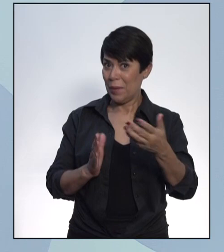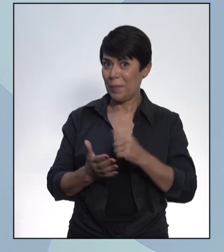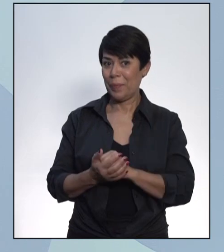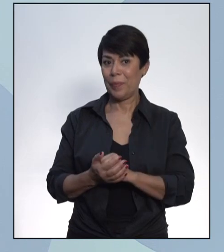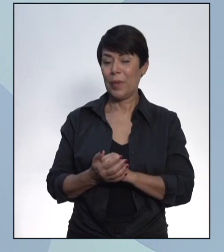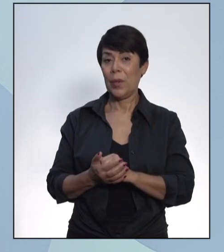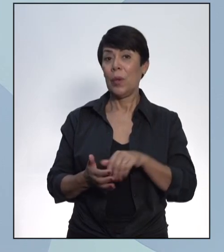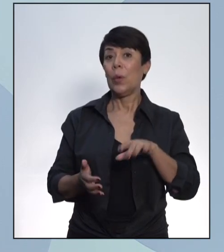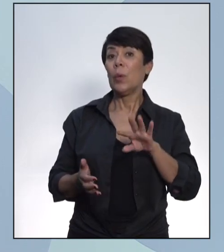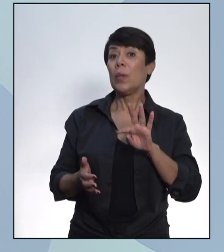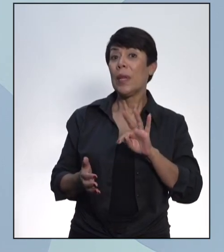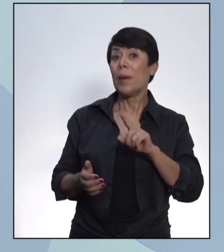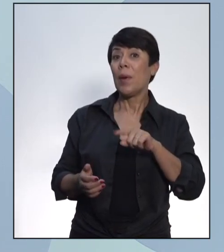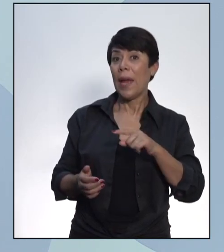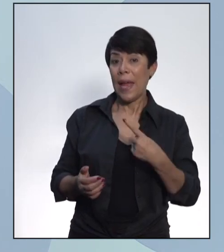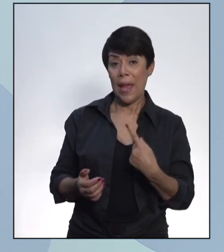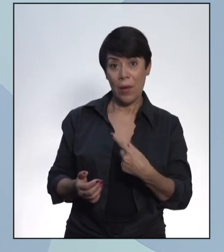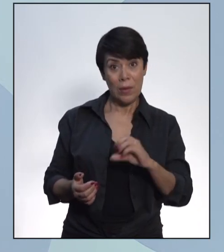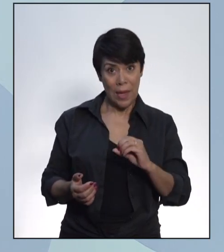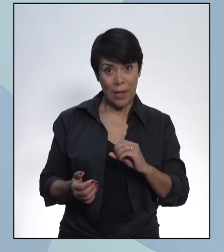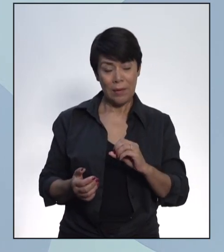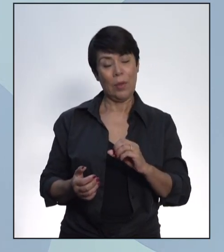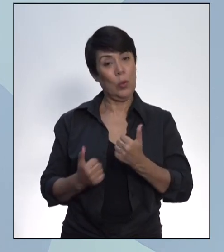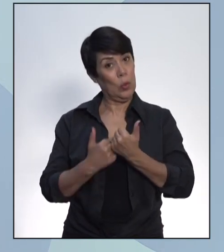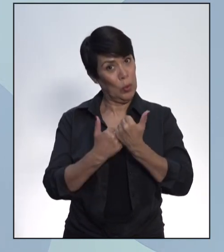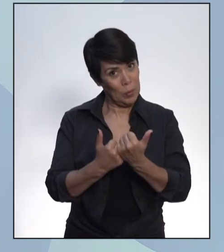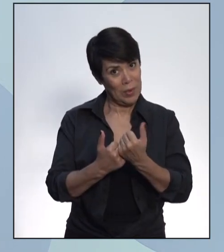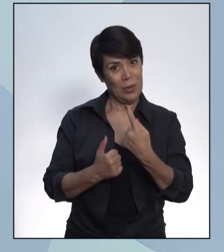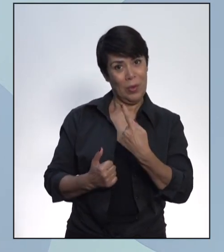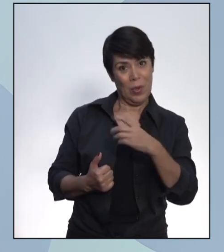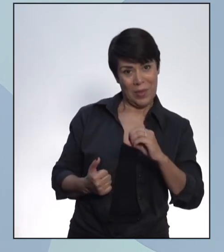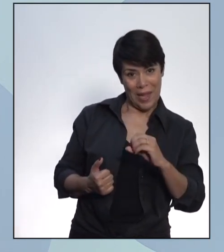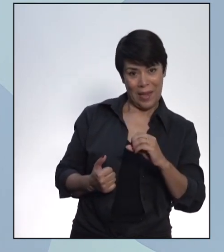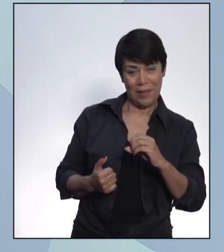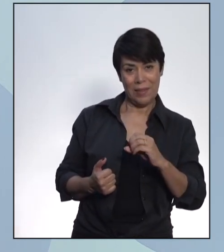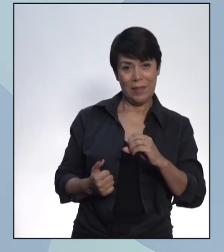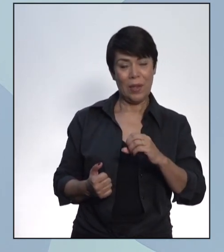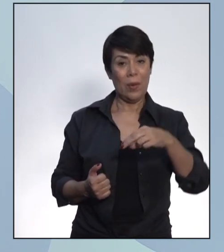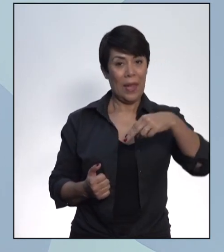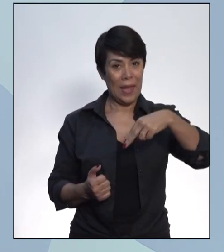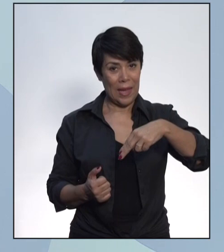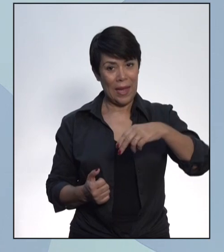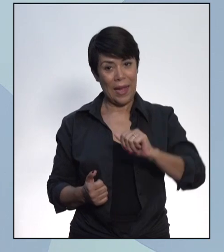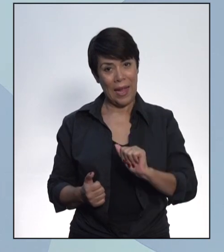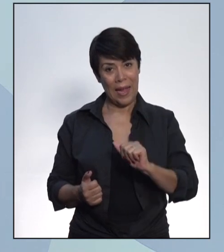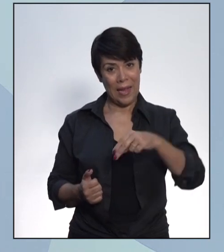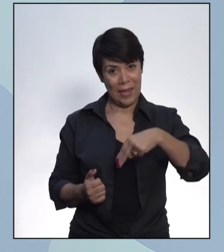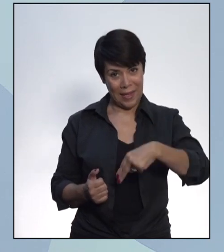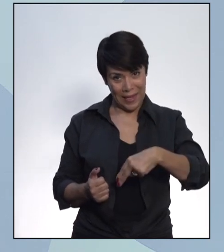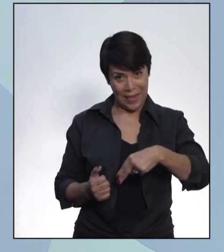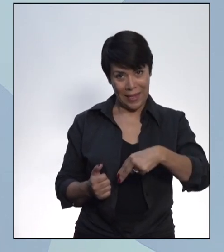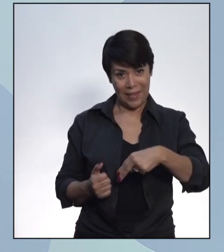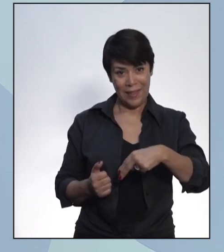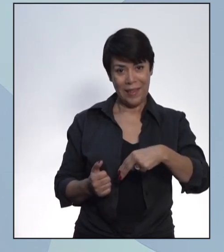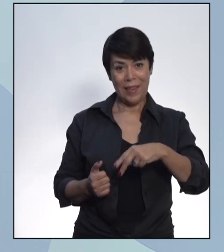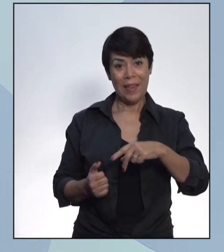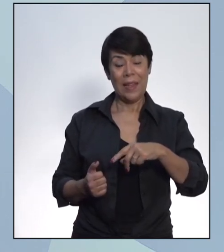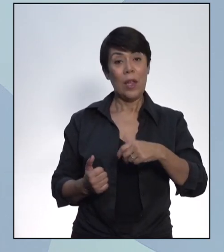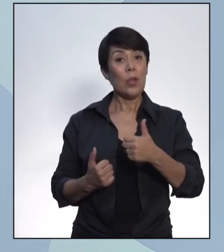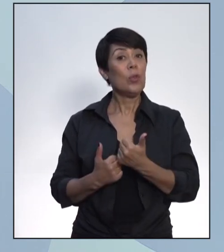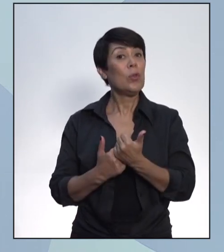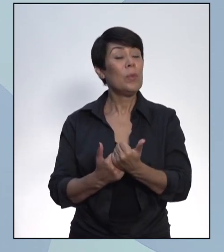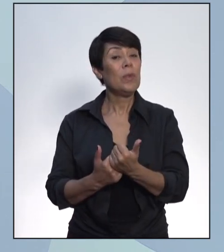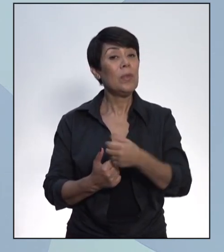termo que eu quero é o 10. Substitui pelo 10 aqui, ó, é N. Então, meu AN aqui, ó, meu N, substituo